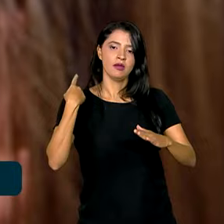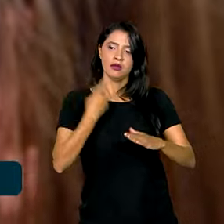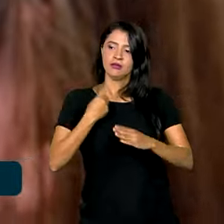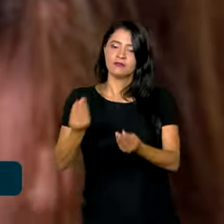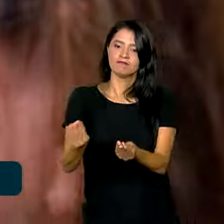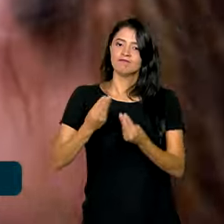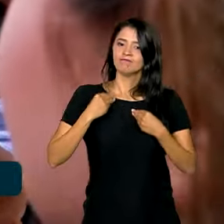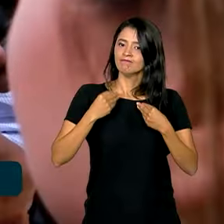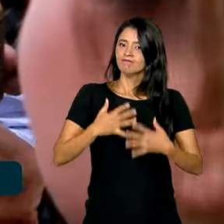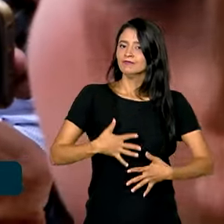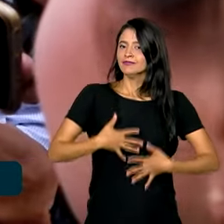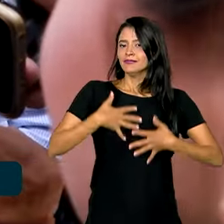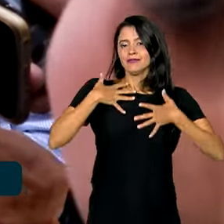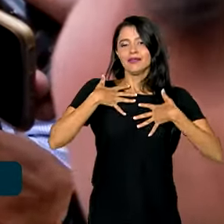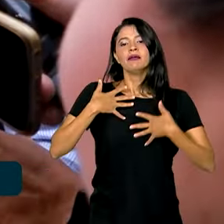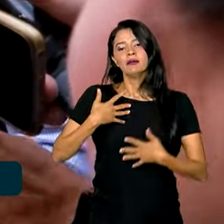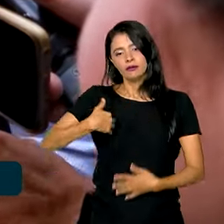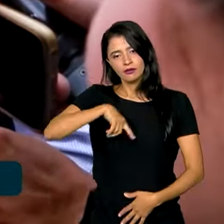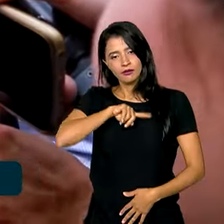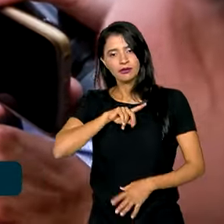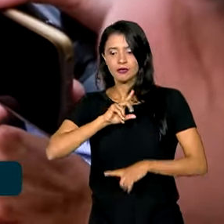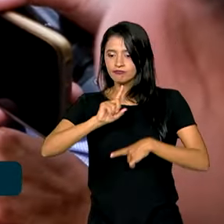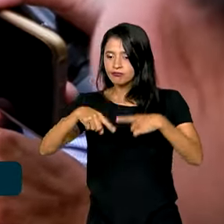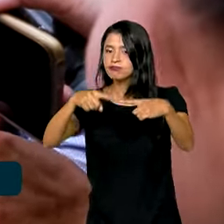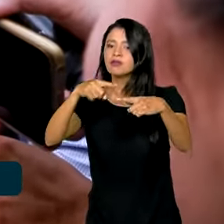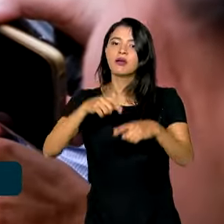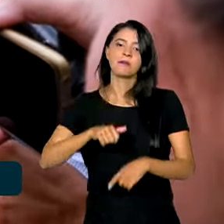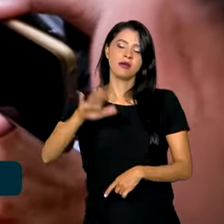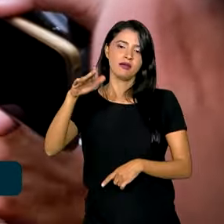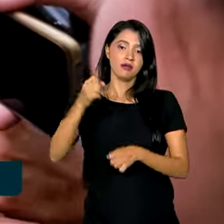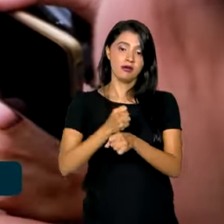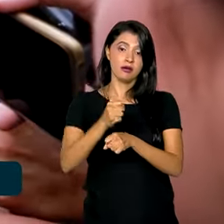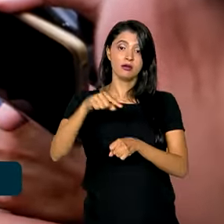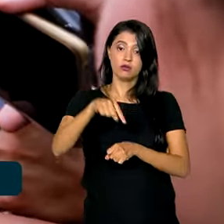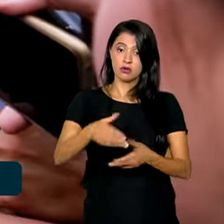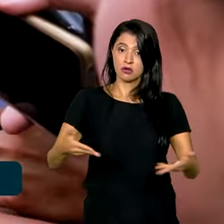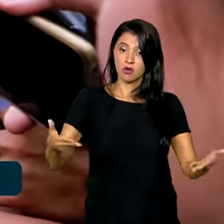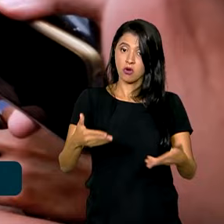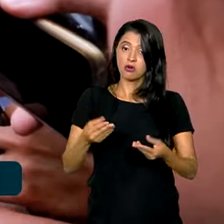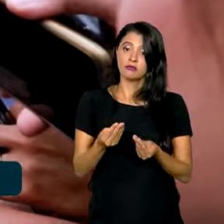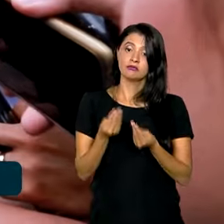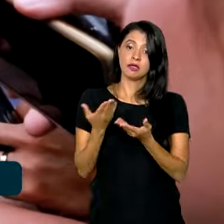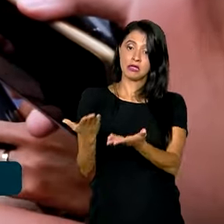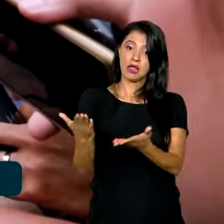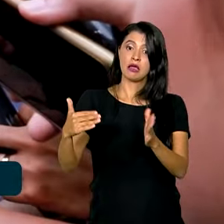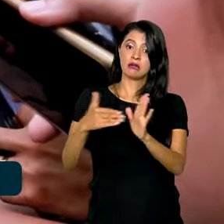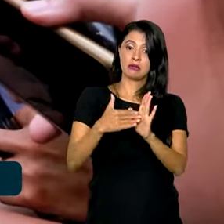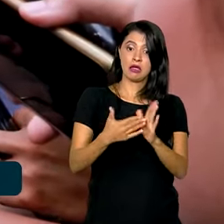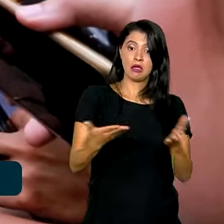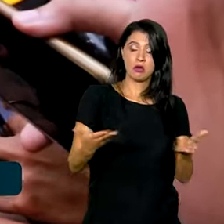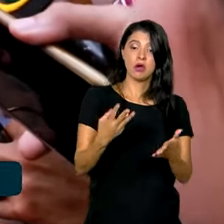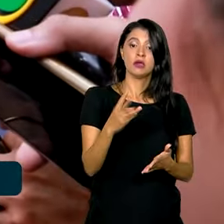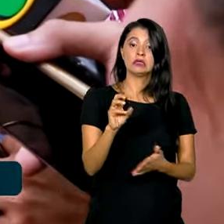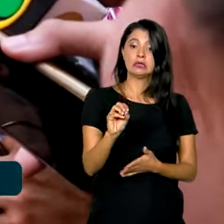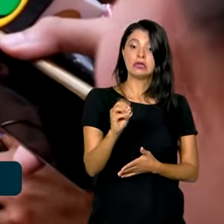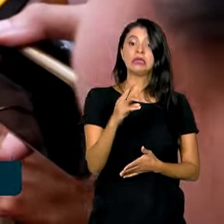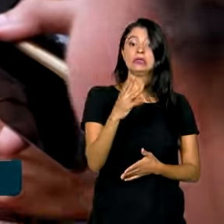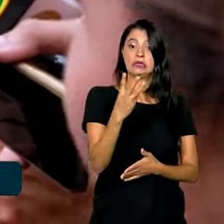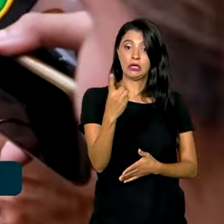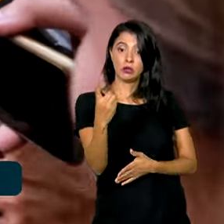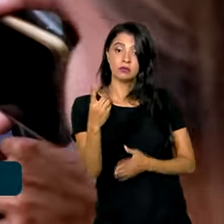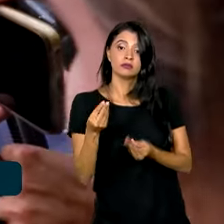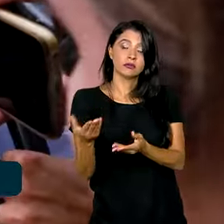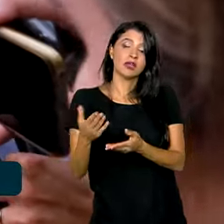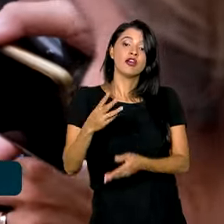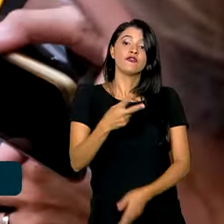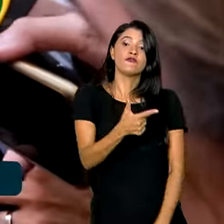de orgulho e a gente quer avançar ainda mais. Só nesse ano foram entregues, até agora, até o dia 31, serão entregues